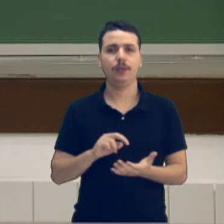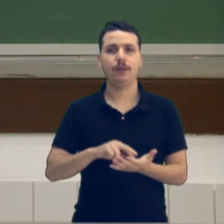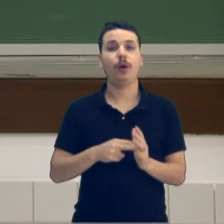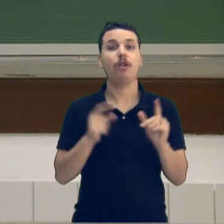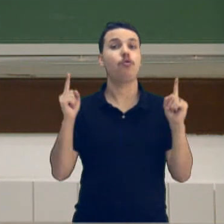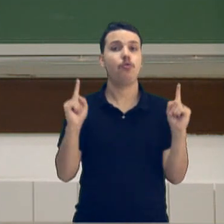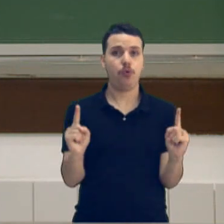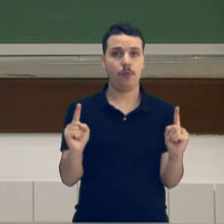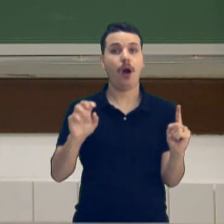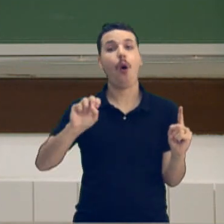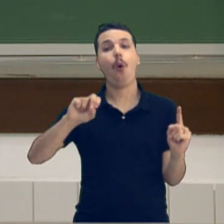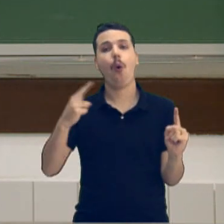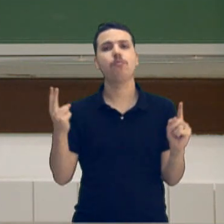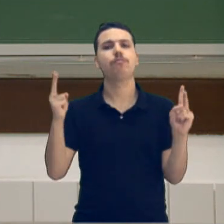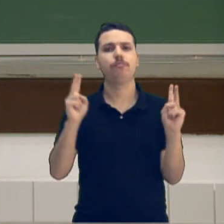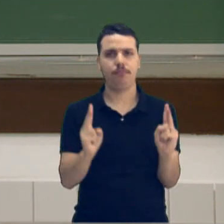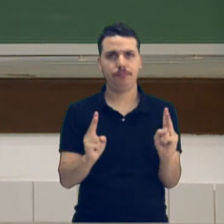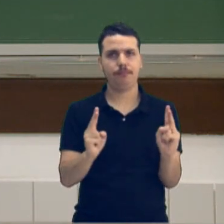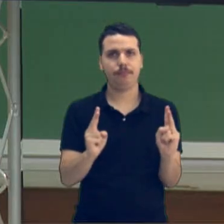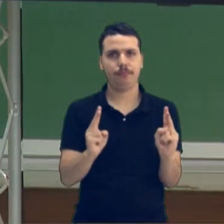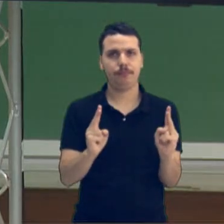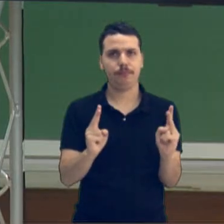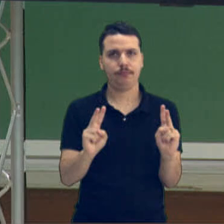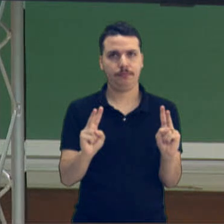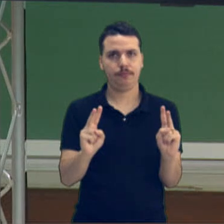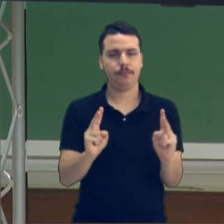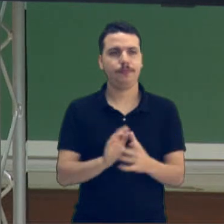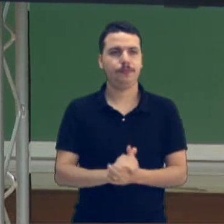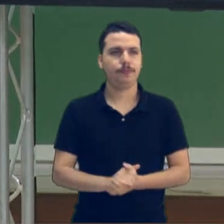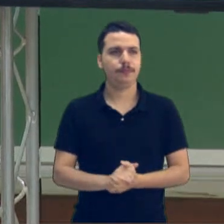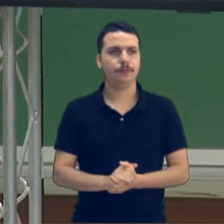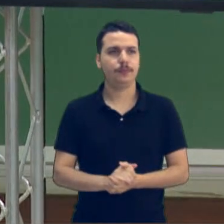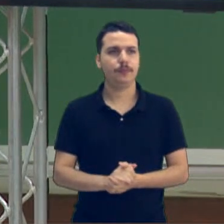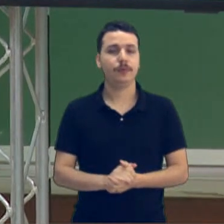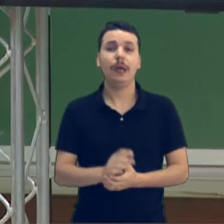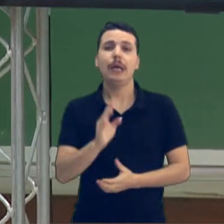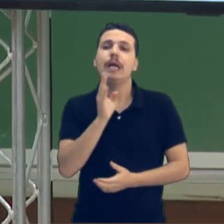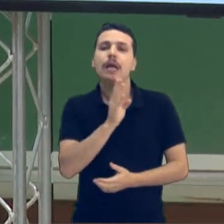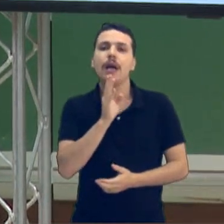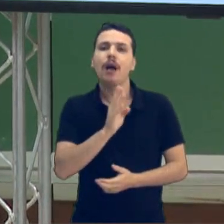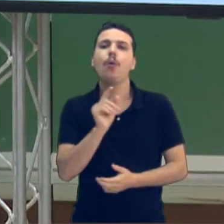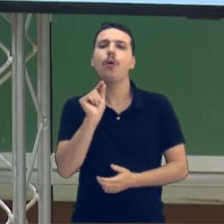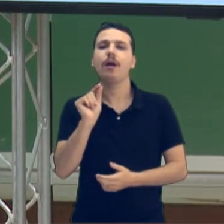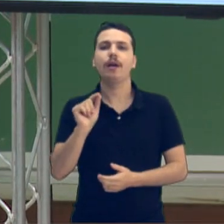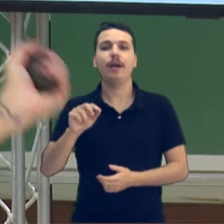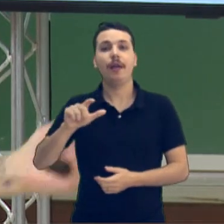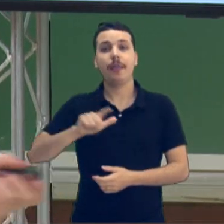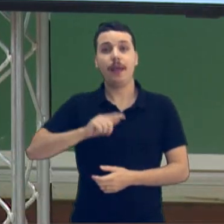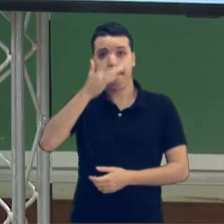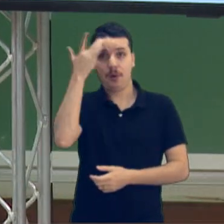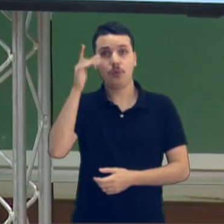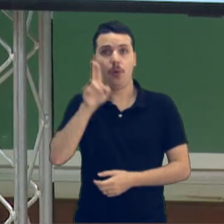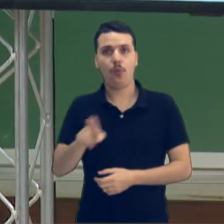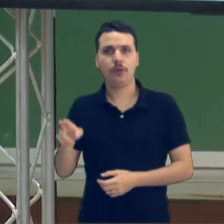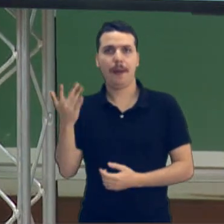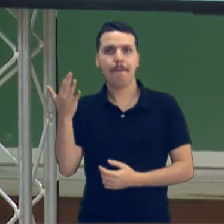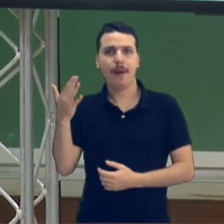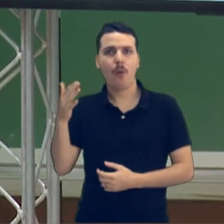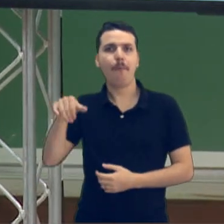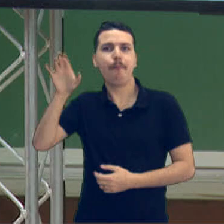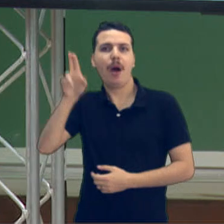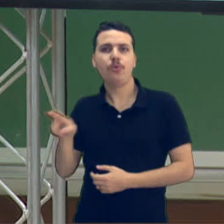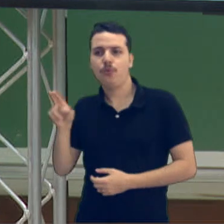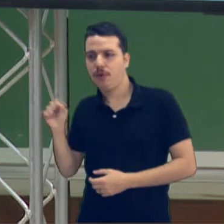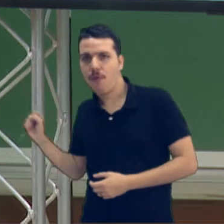disputando. É bacana porque nem todos usam só a mão dominante. Em alguns momentos eles conseguem